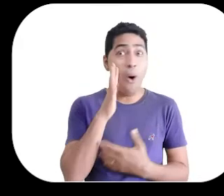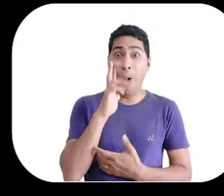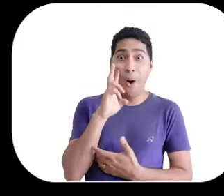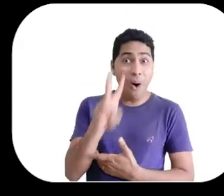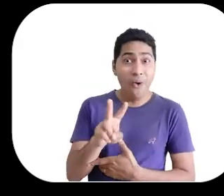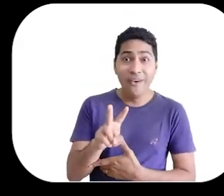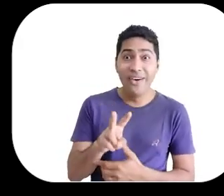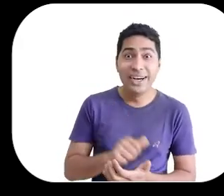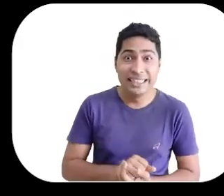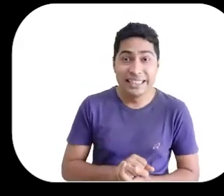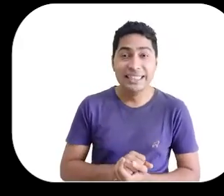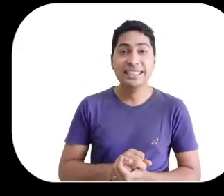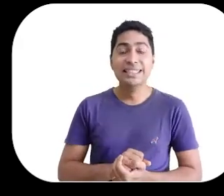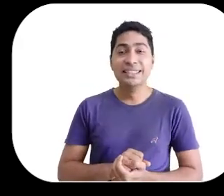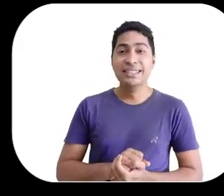isso.